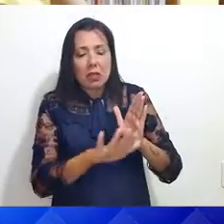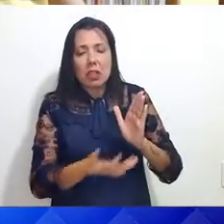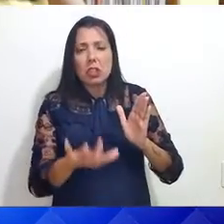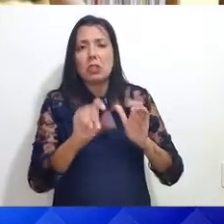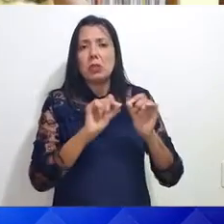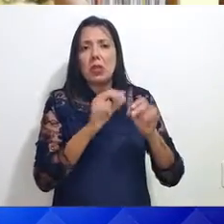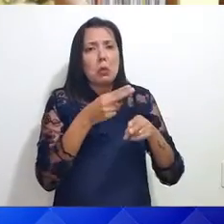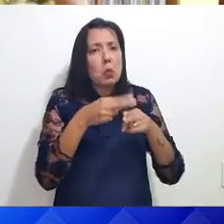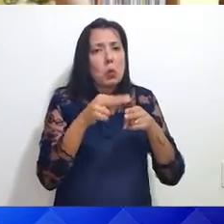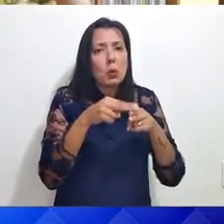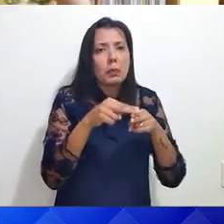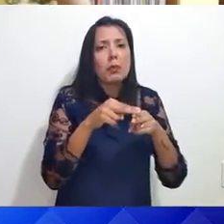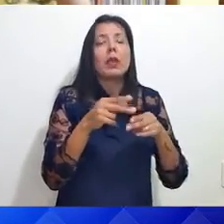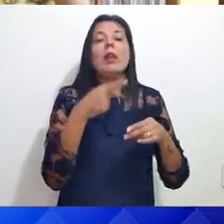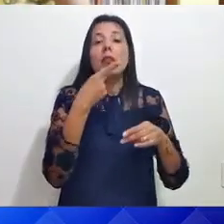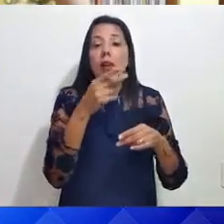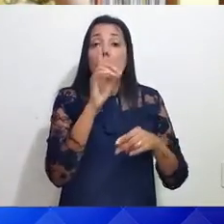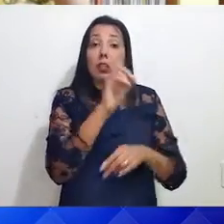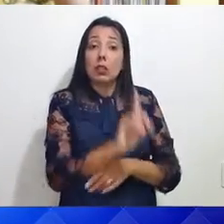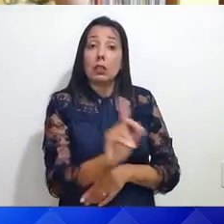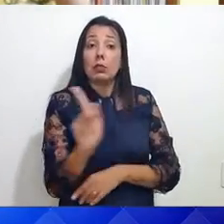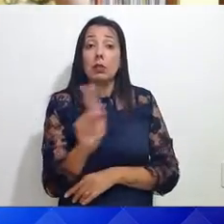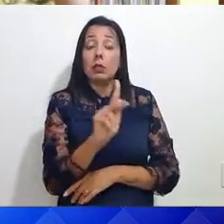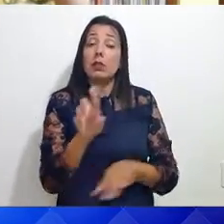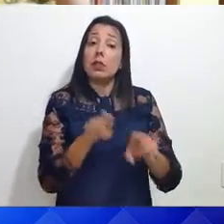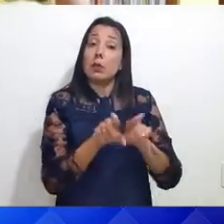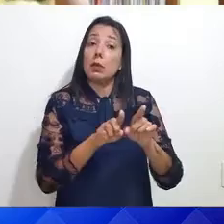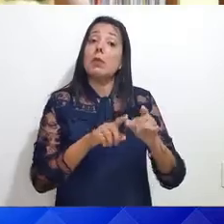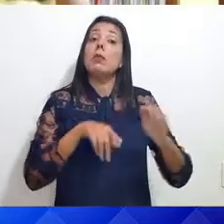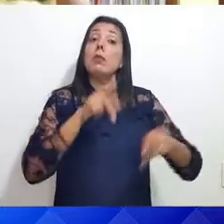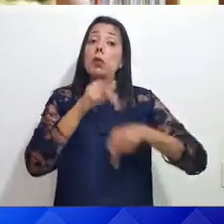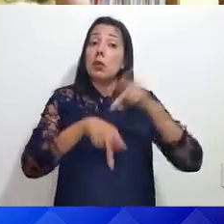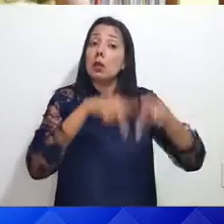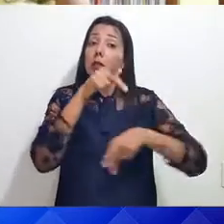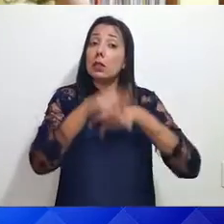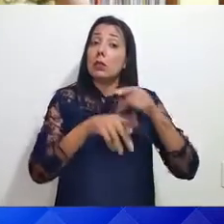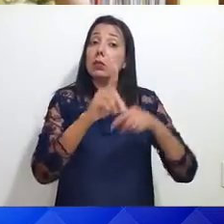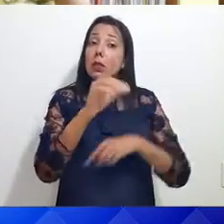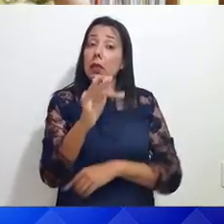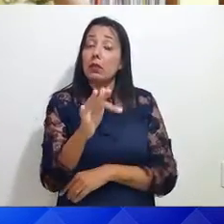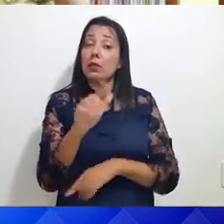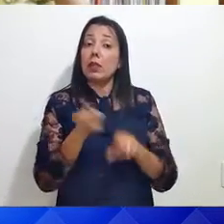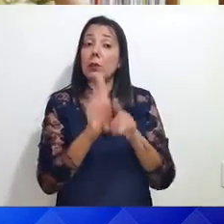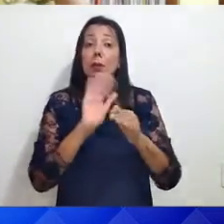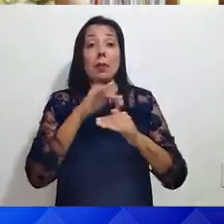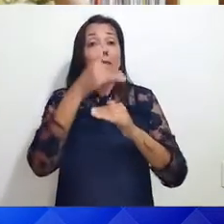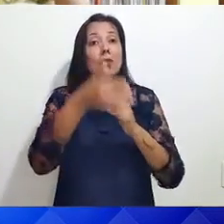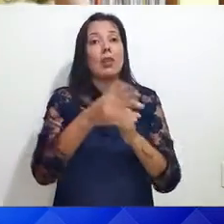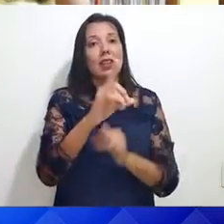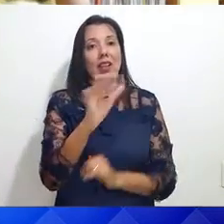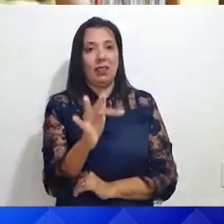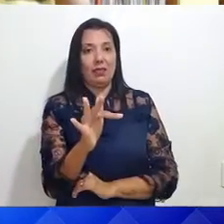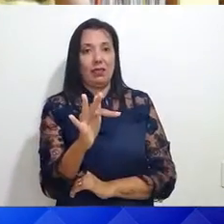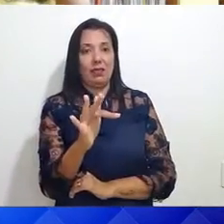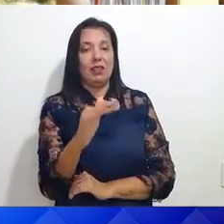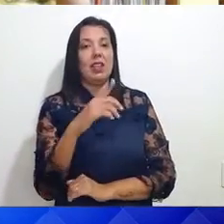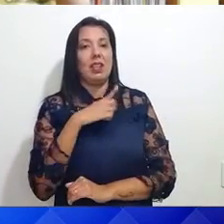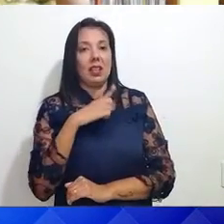uma conotação de exploração sexual, você pode denunciar nesse site, tá? E pode ser anônimo, tá